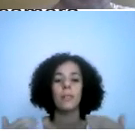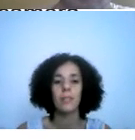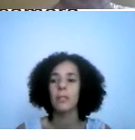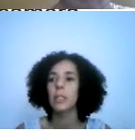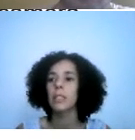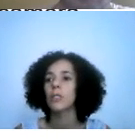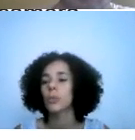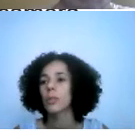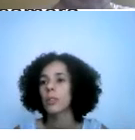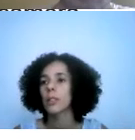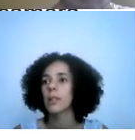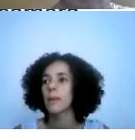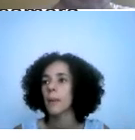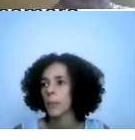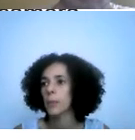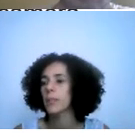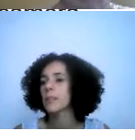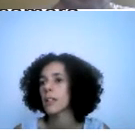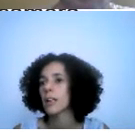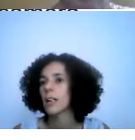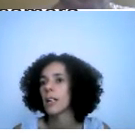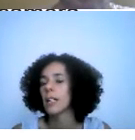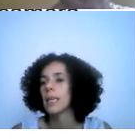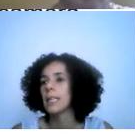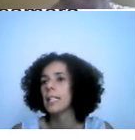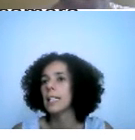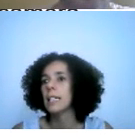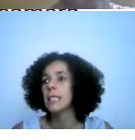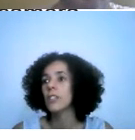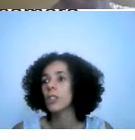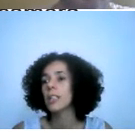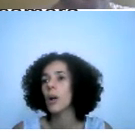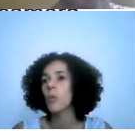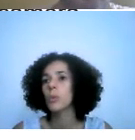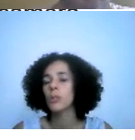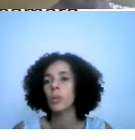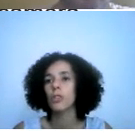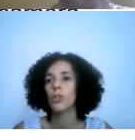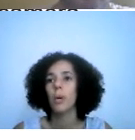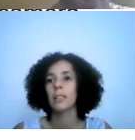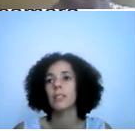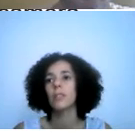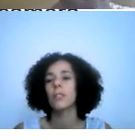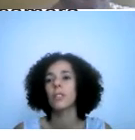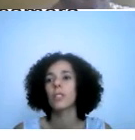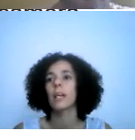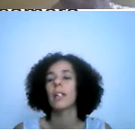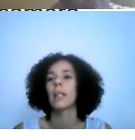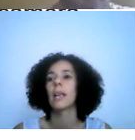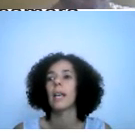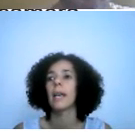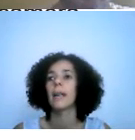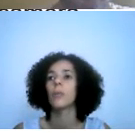para fazer esse manejo, né? Assim. E a gente tem algumas outras normativas,